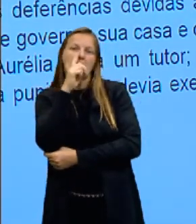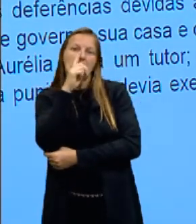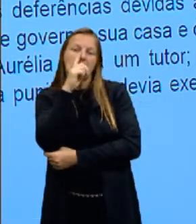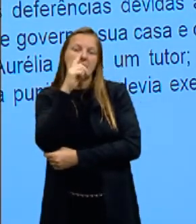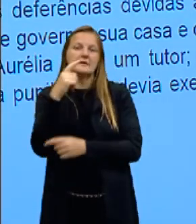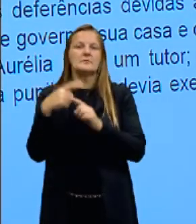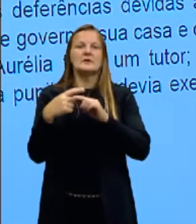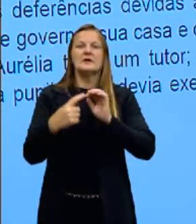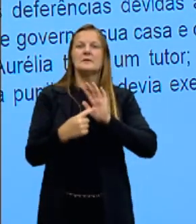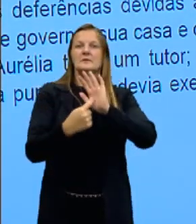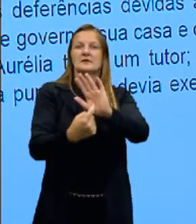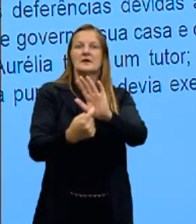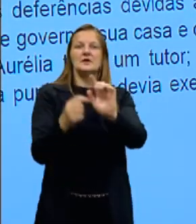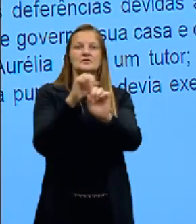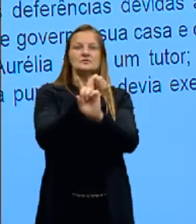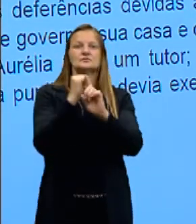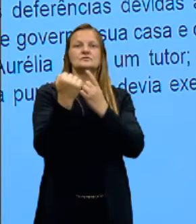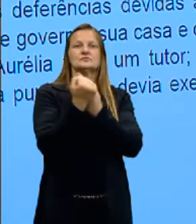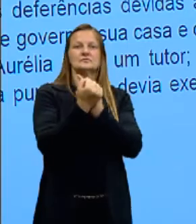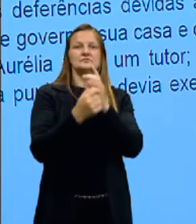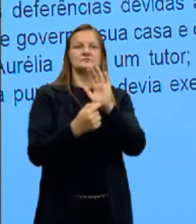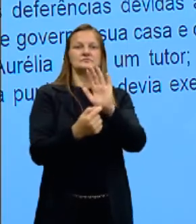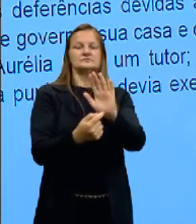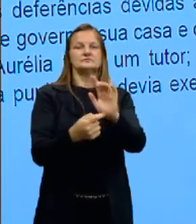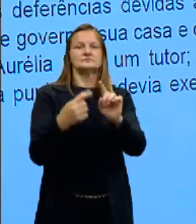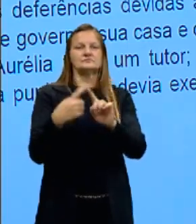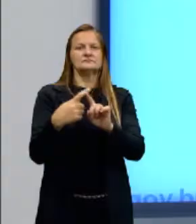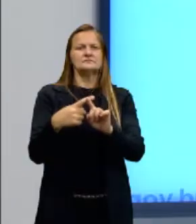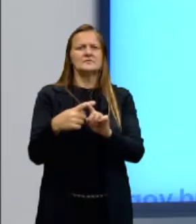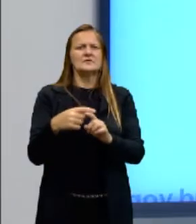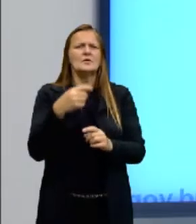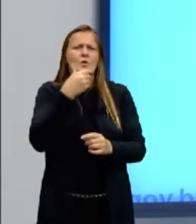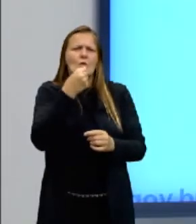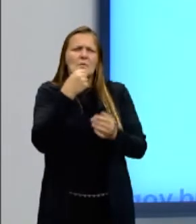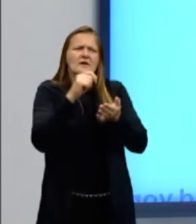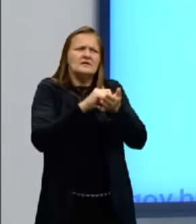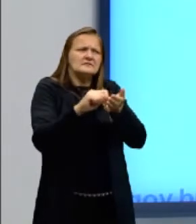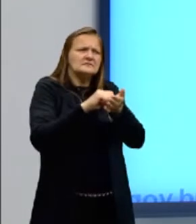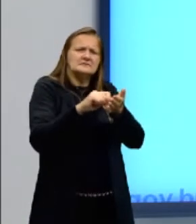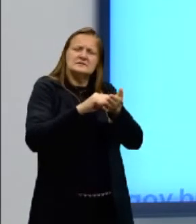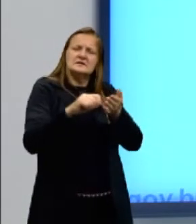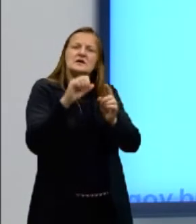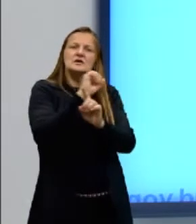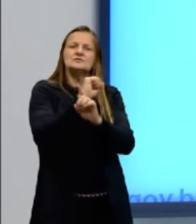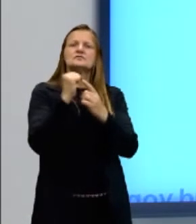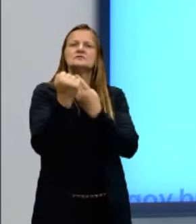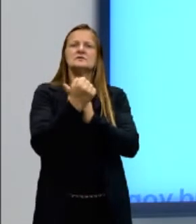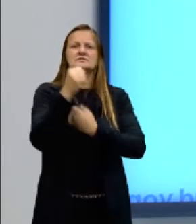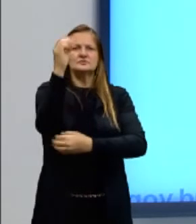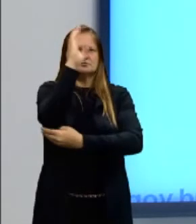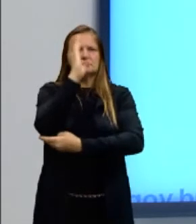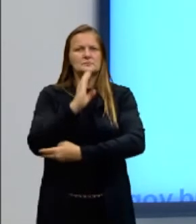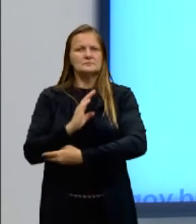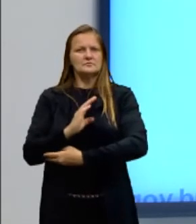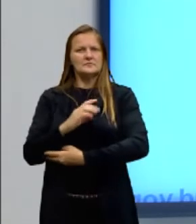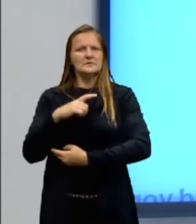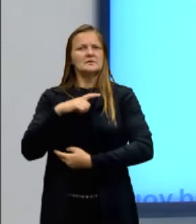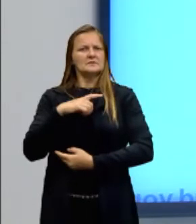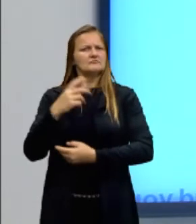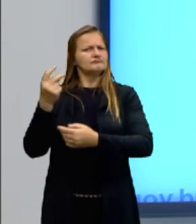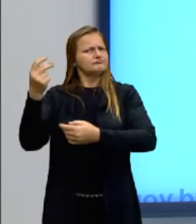se apresentar à frente a sociedade porque porque segundo o narrador a sociedade brasileira da época que tá aqui